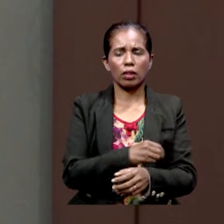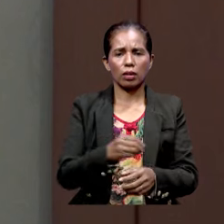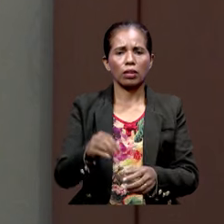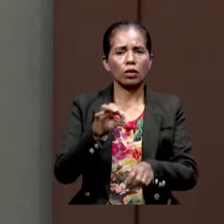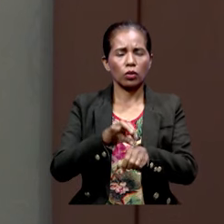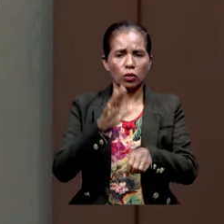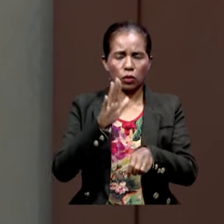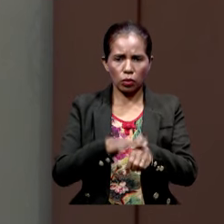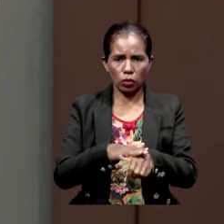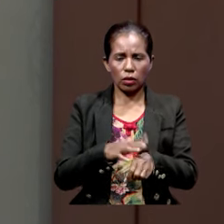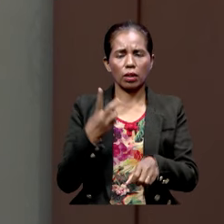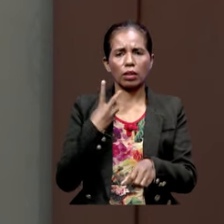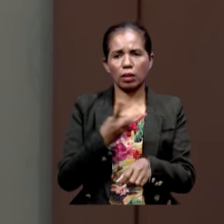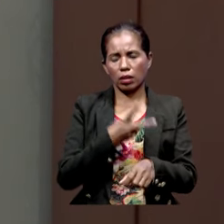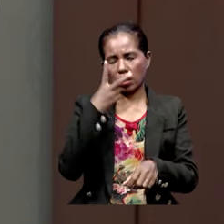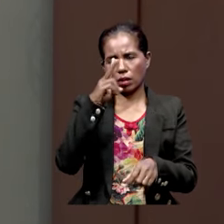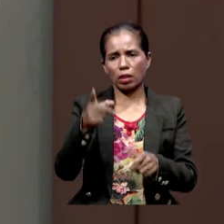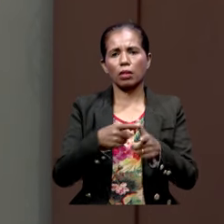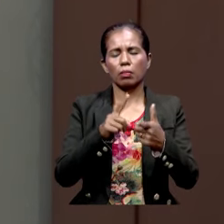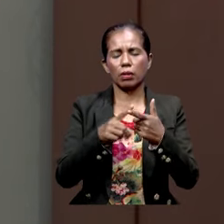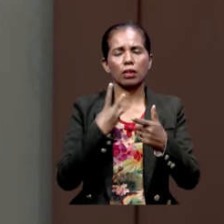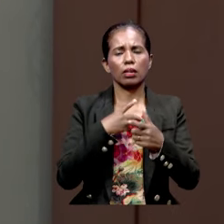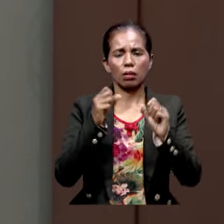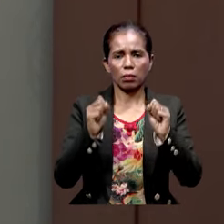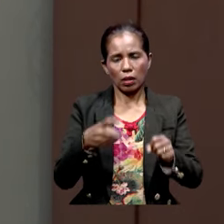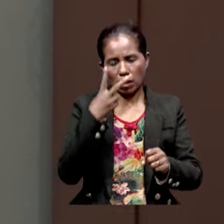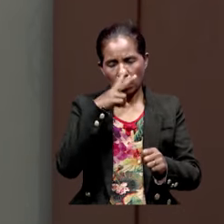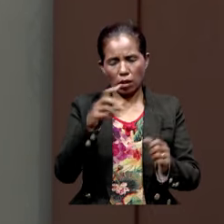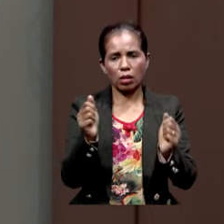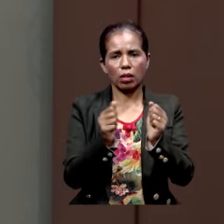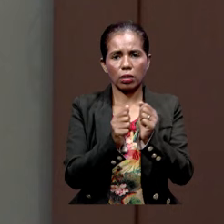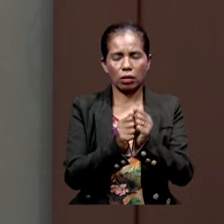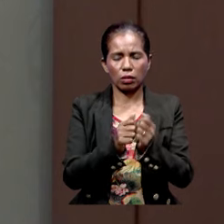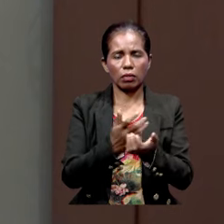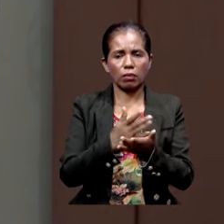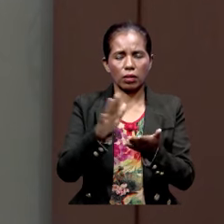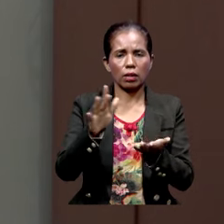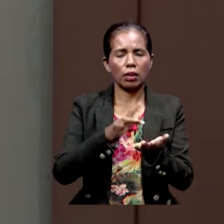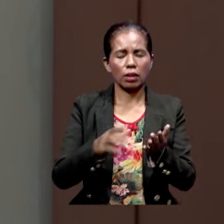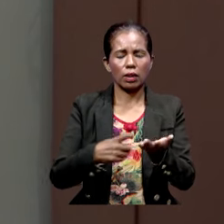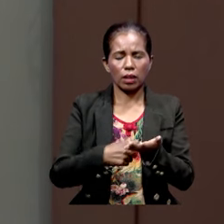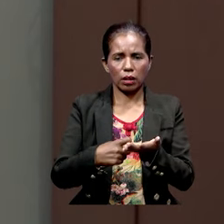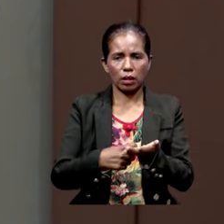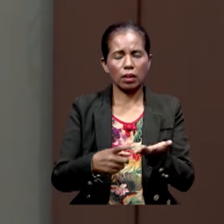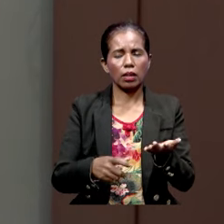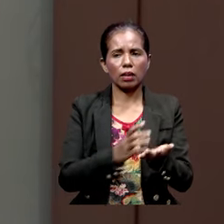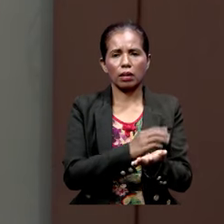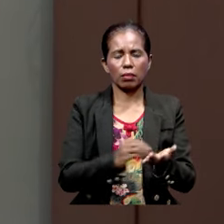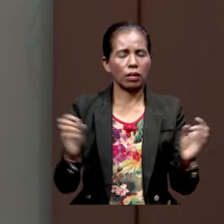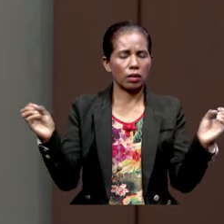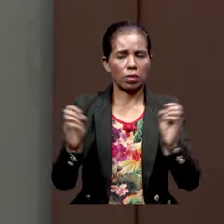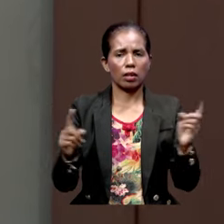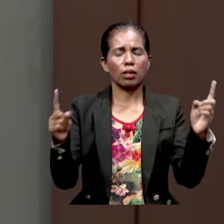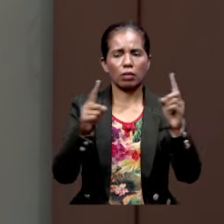kata depois de itabele kontrol aho prevenção distribusao kimika de tseila to